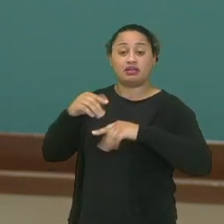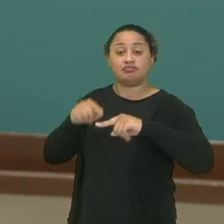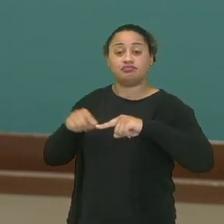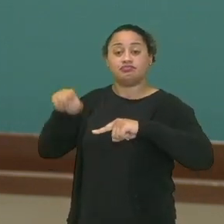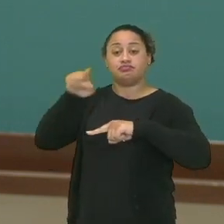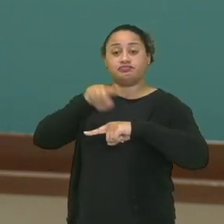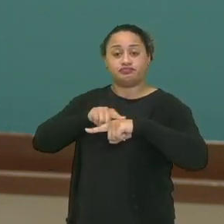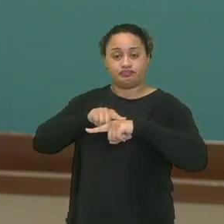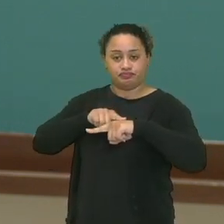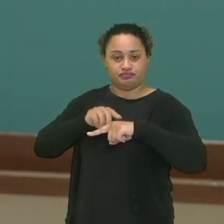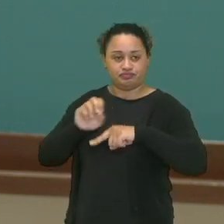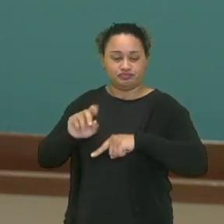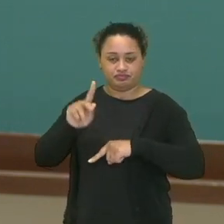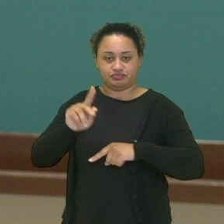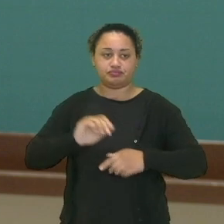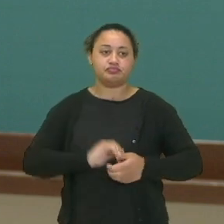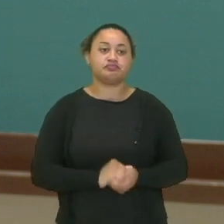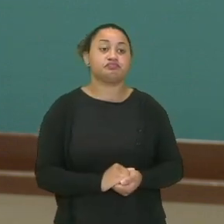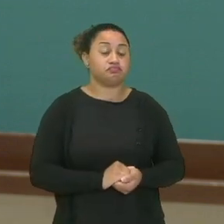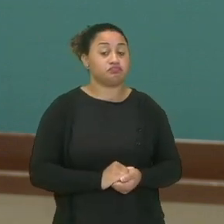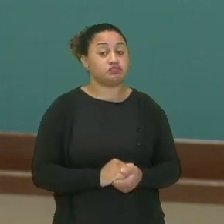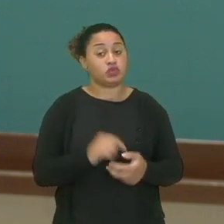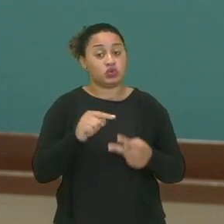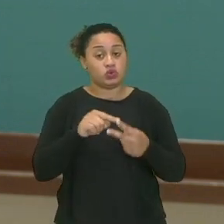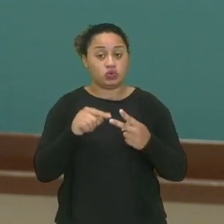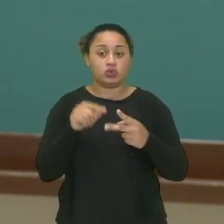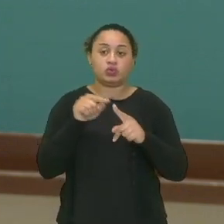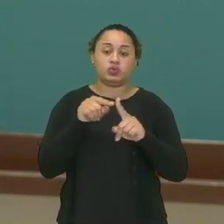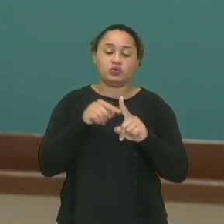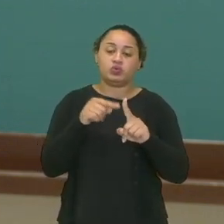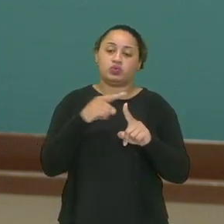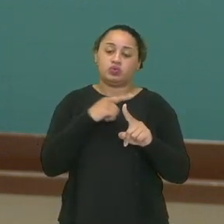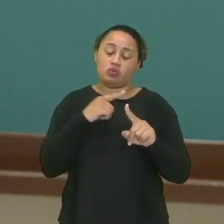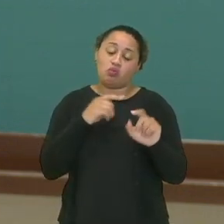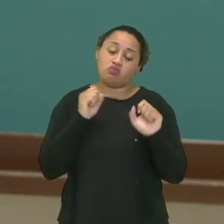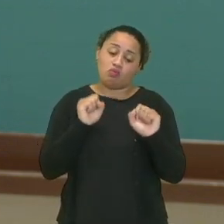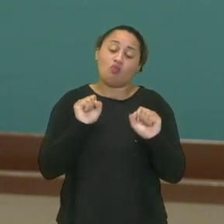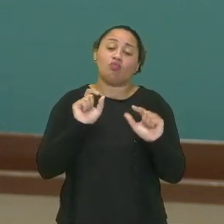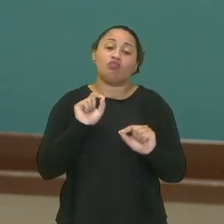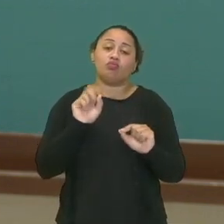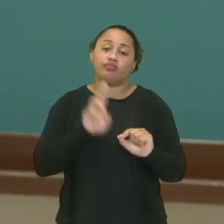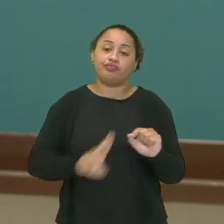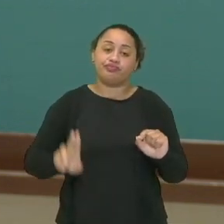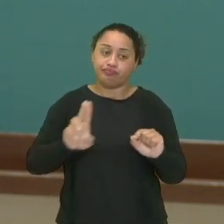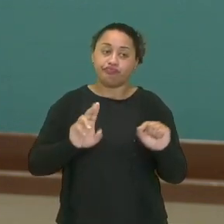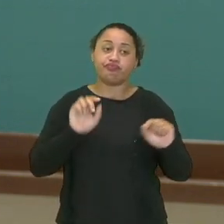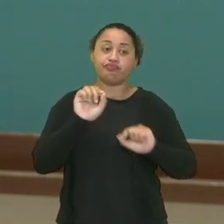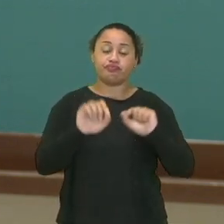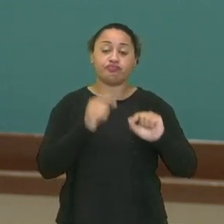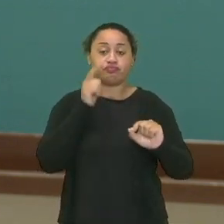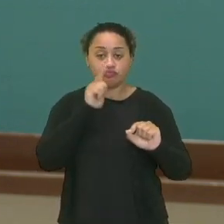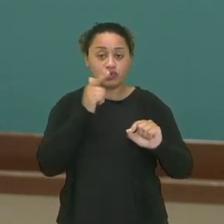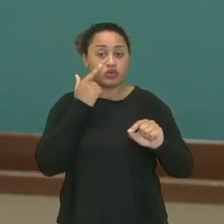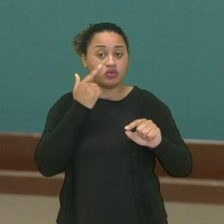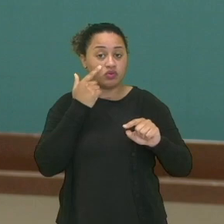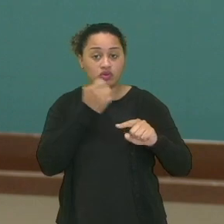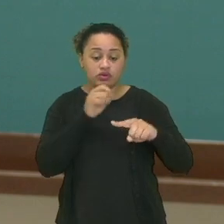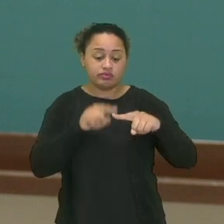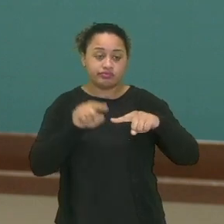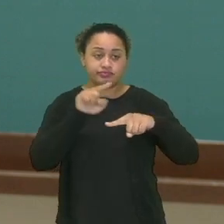da circunferência, tá bom? Então, são dois modelos de transferidor que podem ser usados aí para a gente medir os ângulos, tá